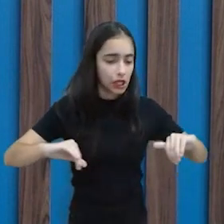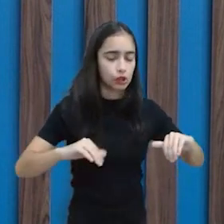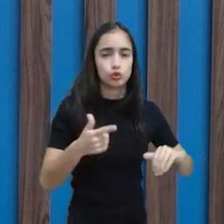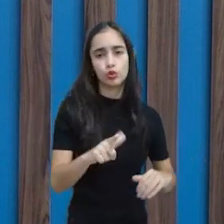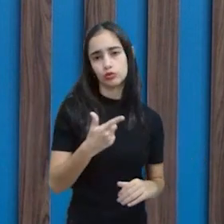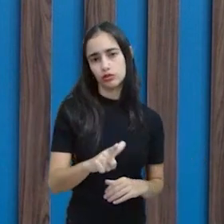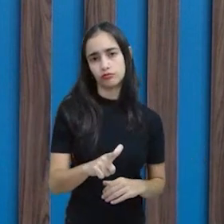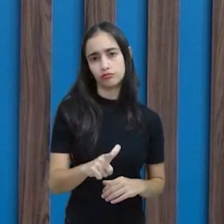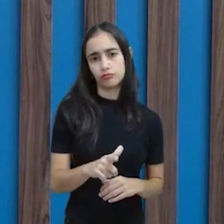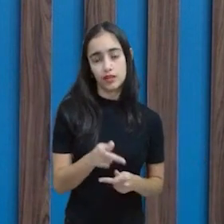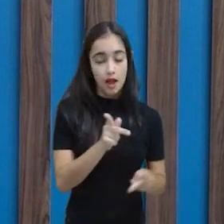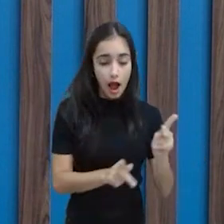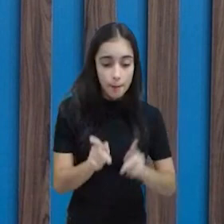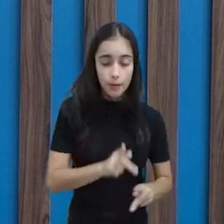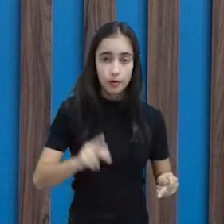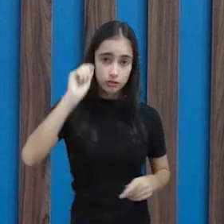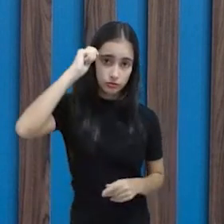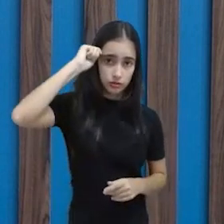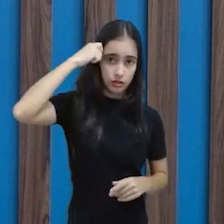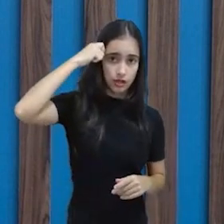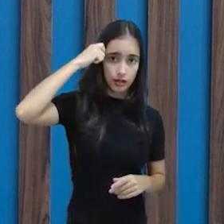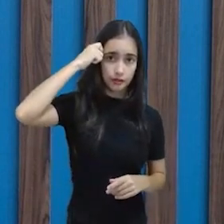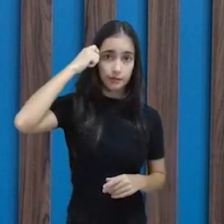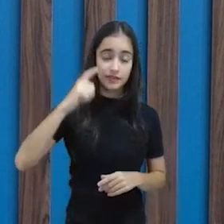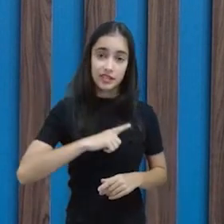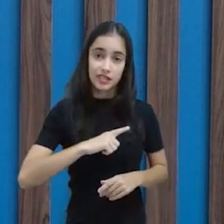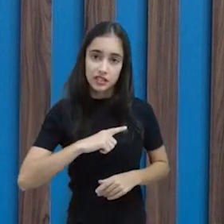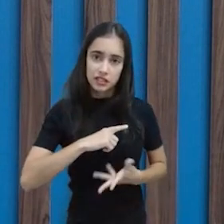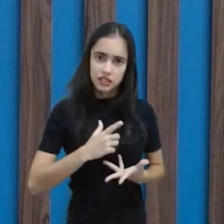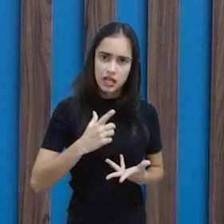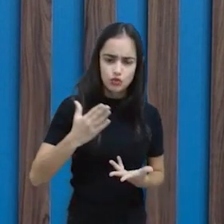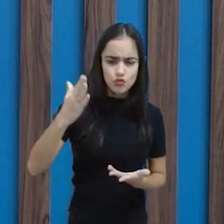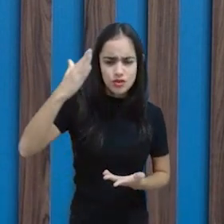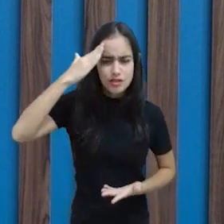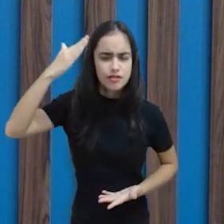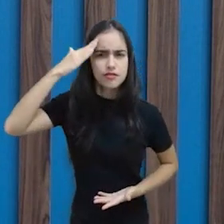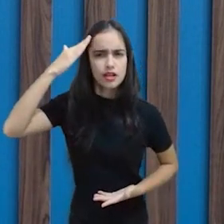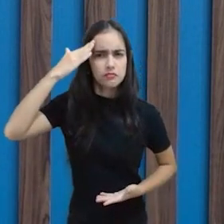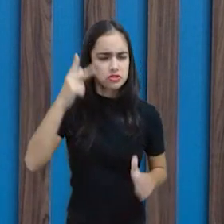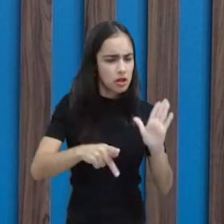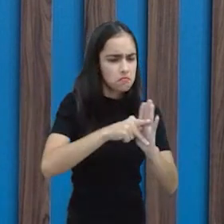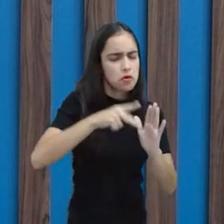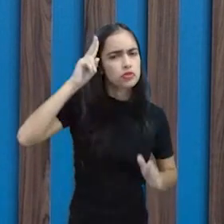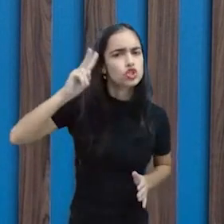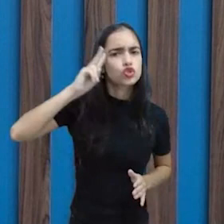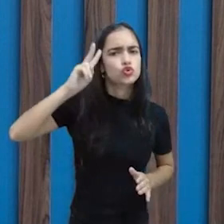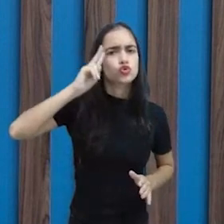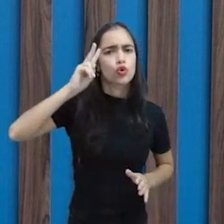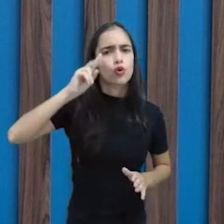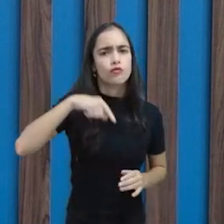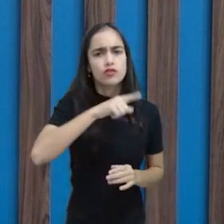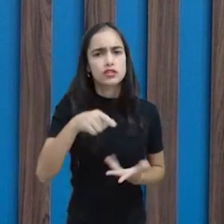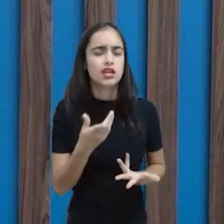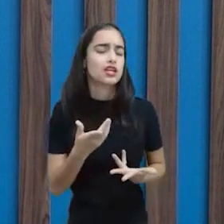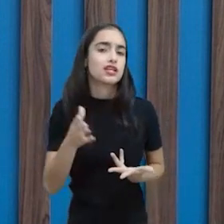A população negra, ela tomando essa rédea da própria história, né? Porque a história é isso, né? Você saber o